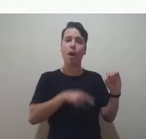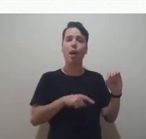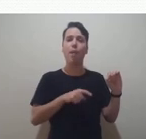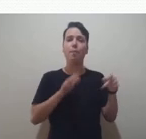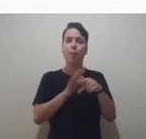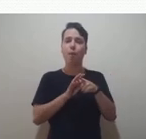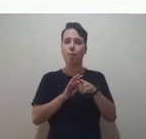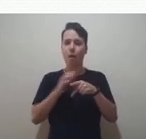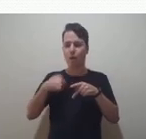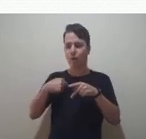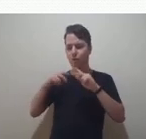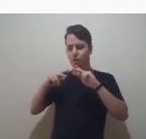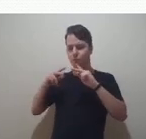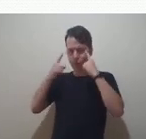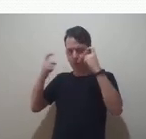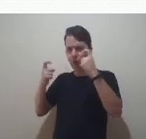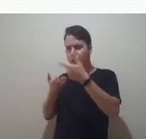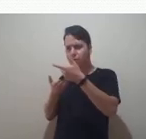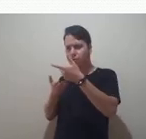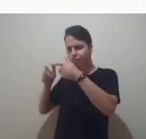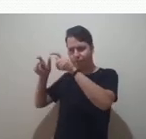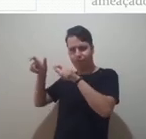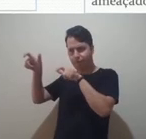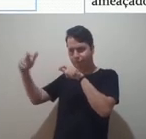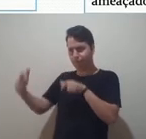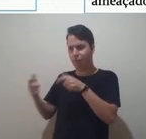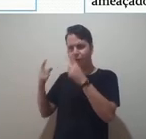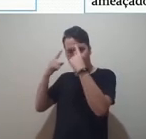contra animais e a violência interpessoal.